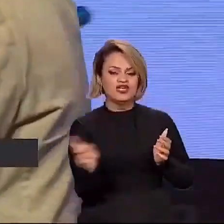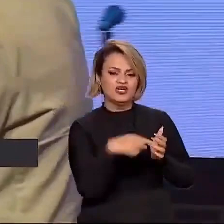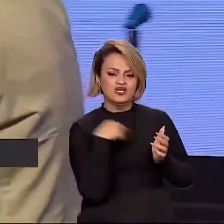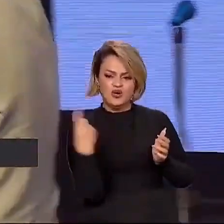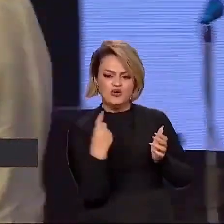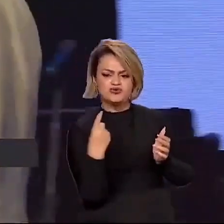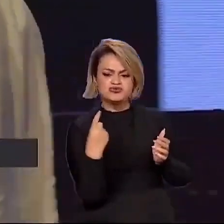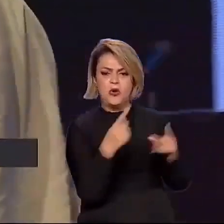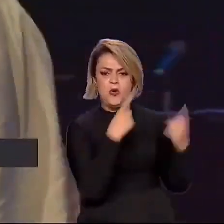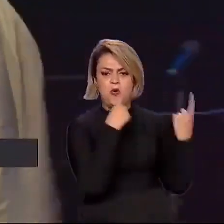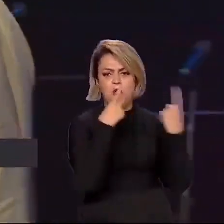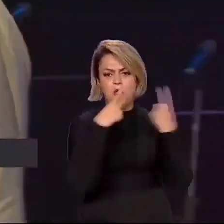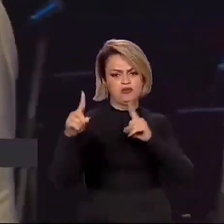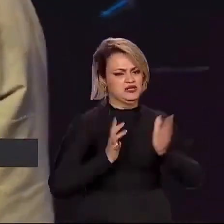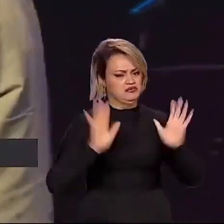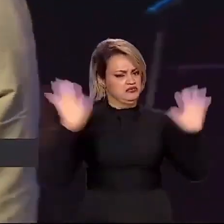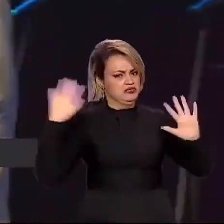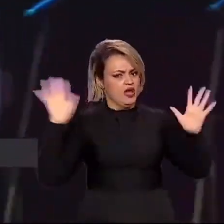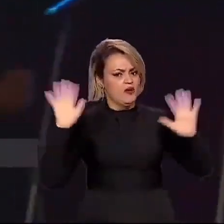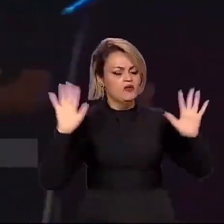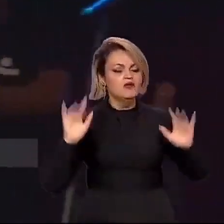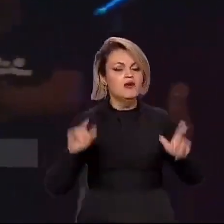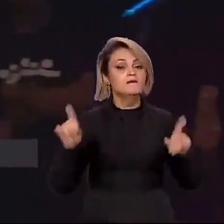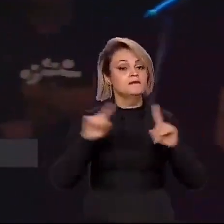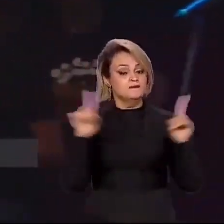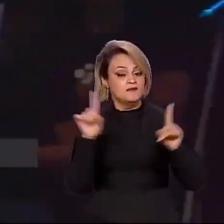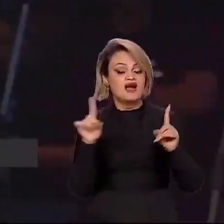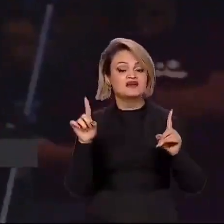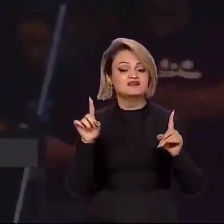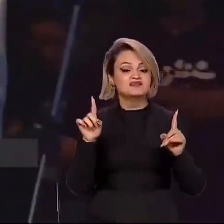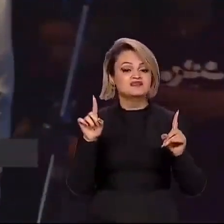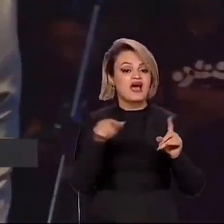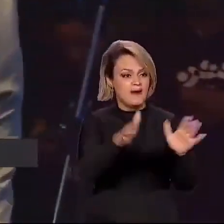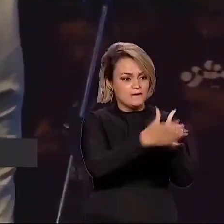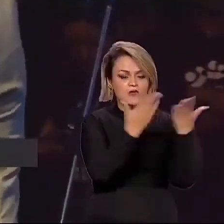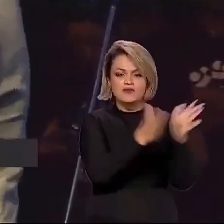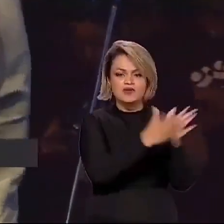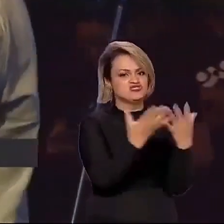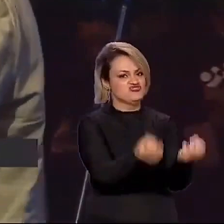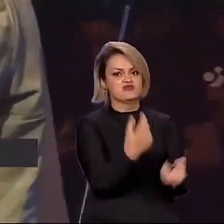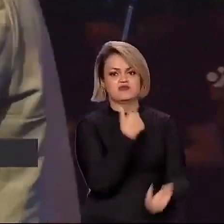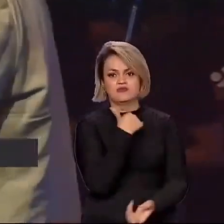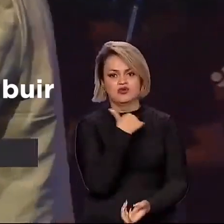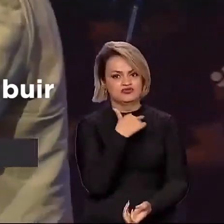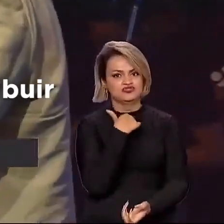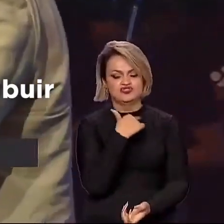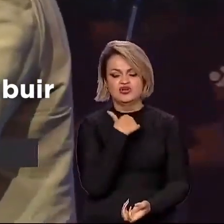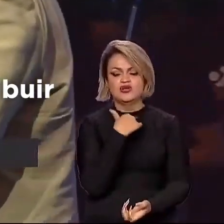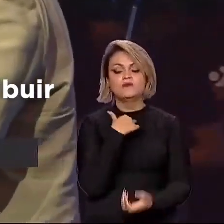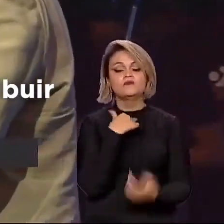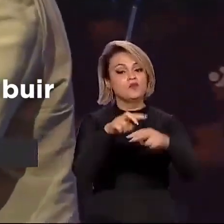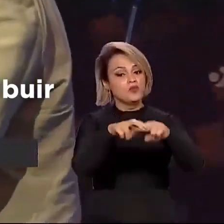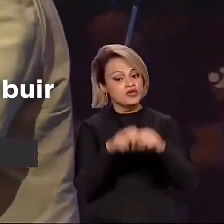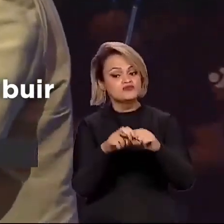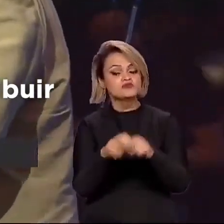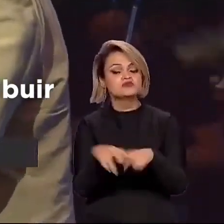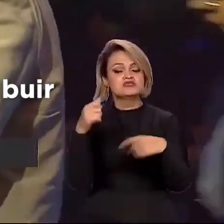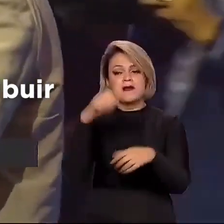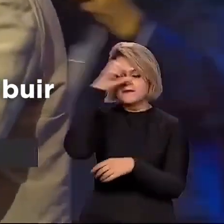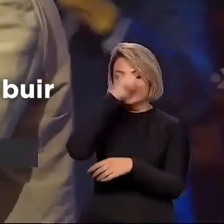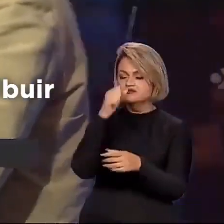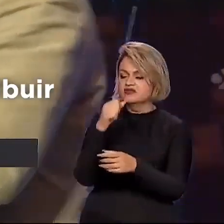nada contra a riqueza dele, mas nós temos muito contra a pobreza de milhões. Por isso é preciso aprender